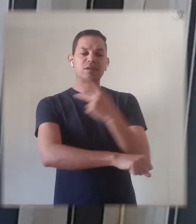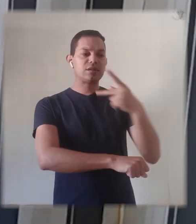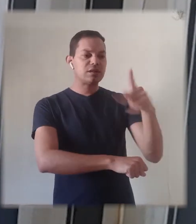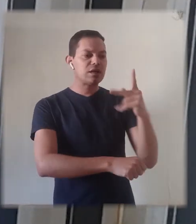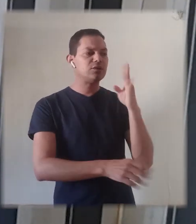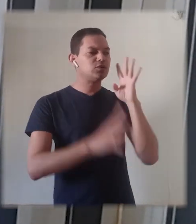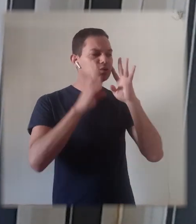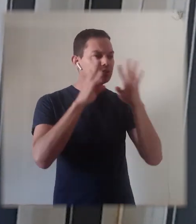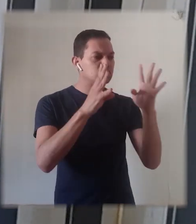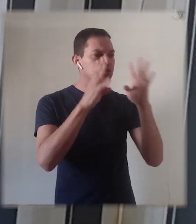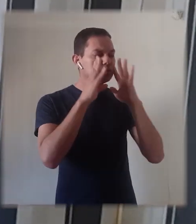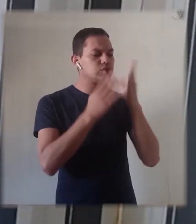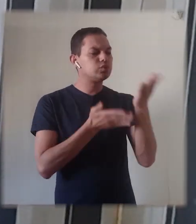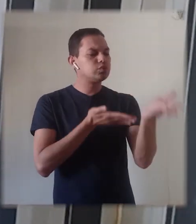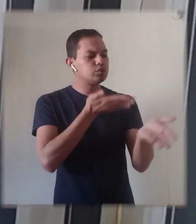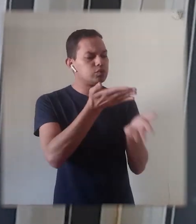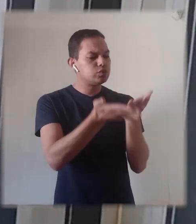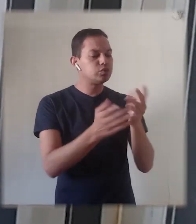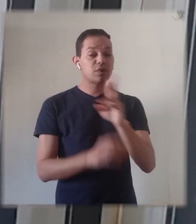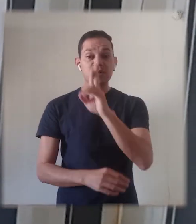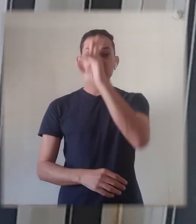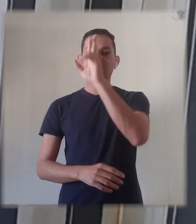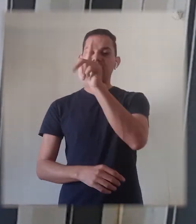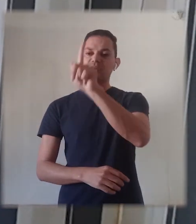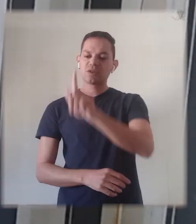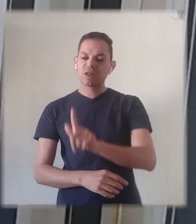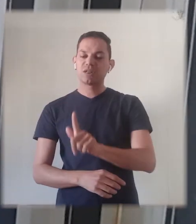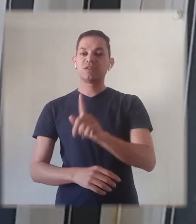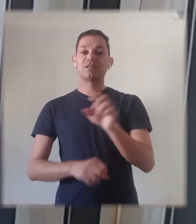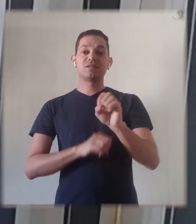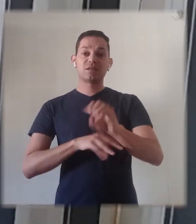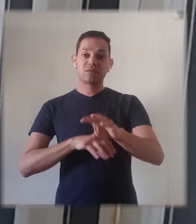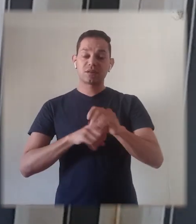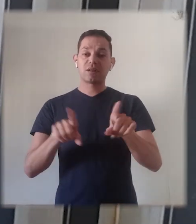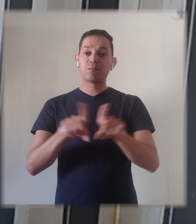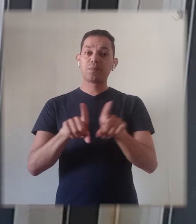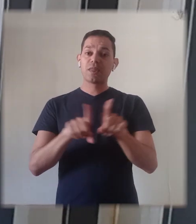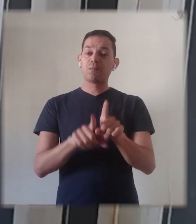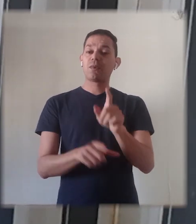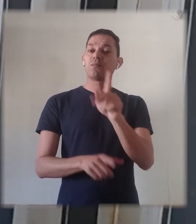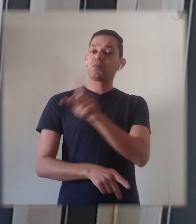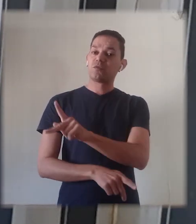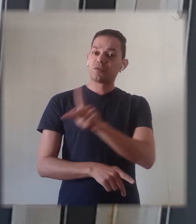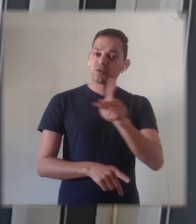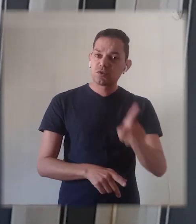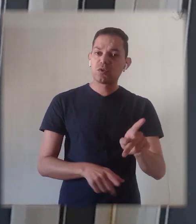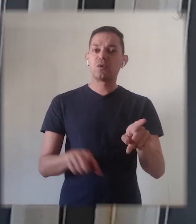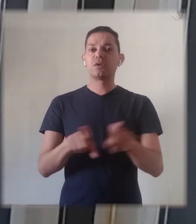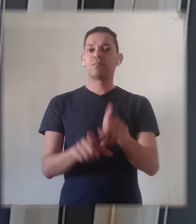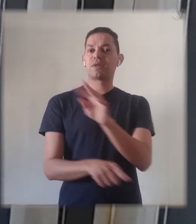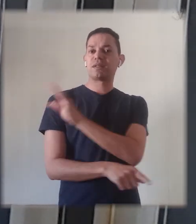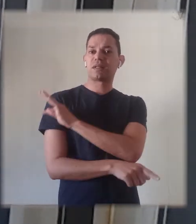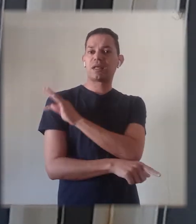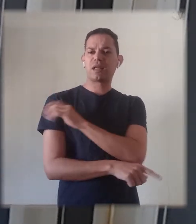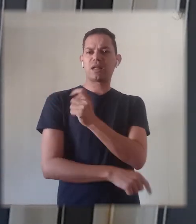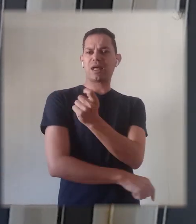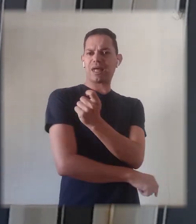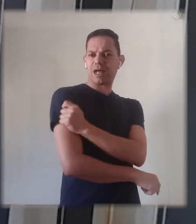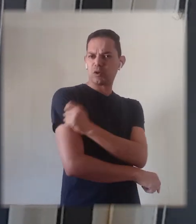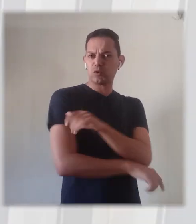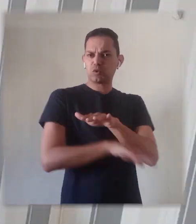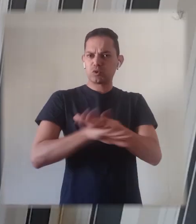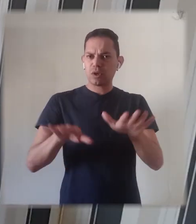emoções sejam validadas e acolhidas pela gestão escolar. E aí eu não estou pensando realmente só nos alunos, mas também nos professores e técnicos